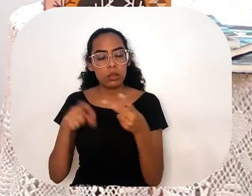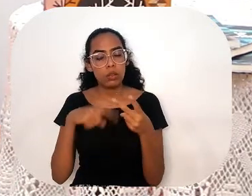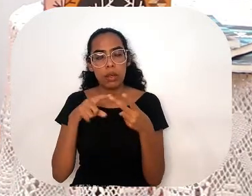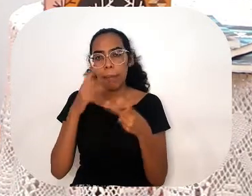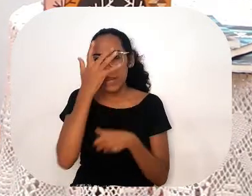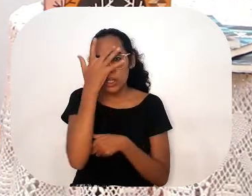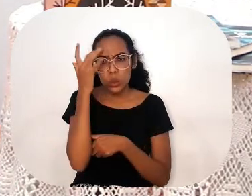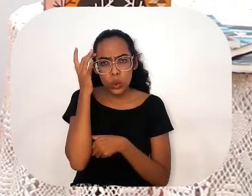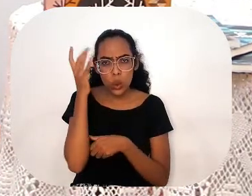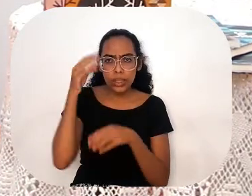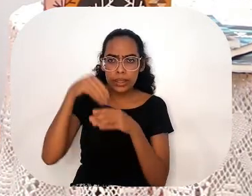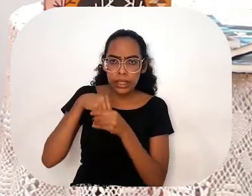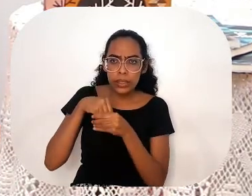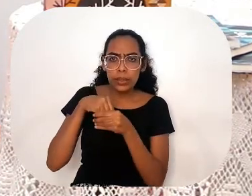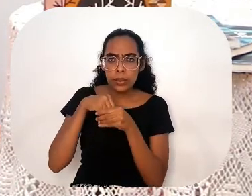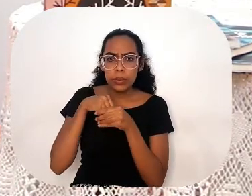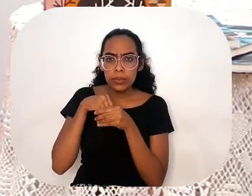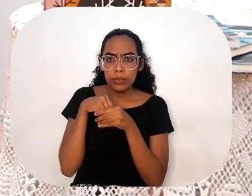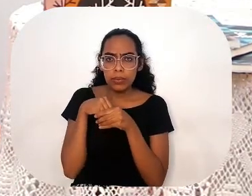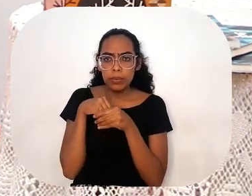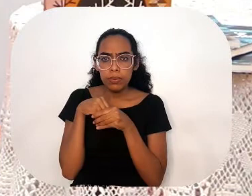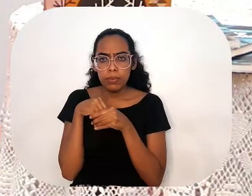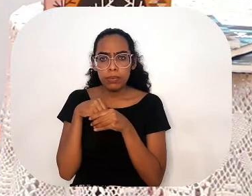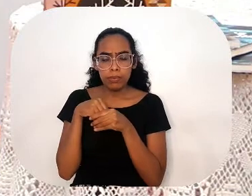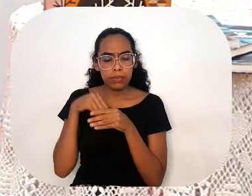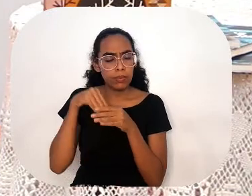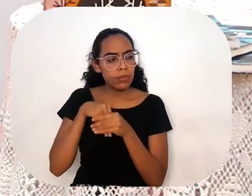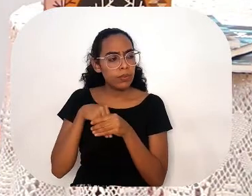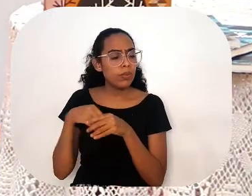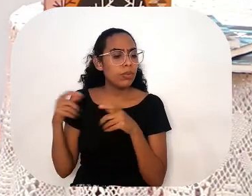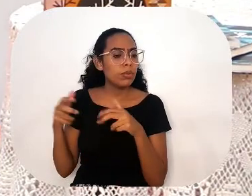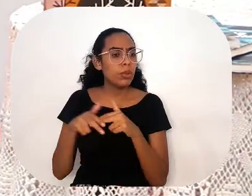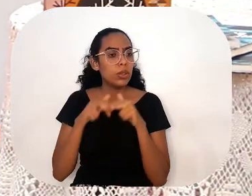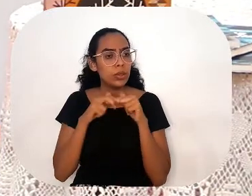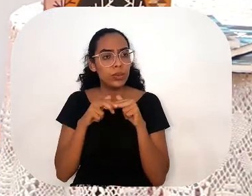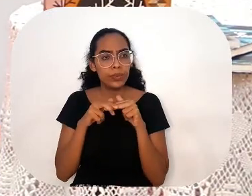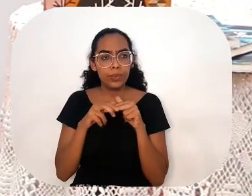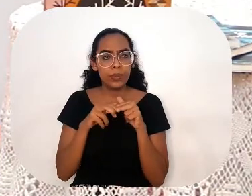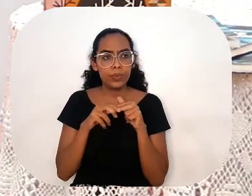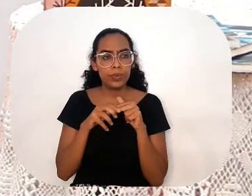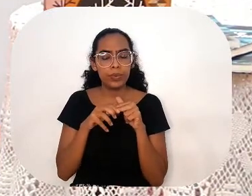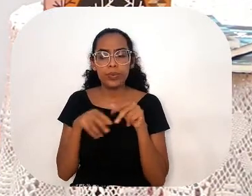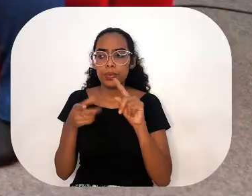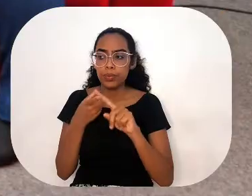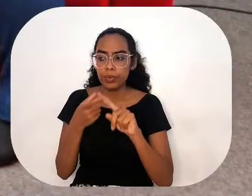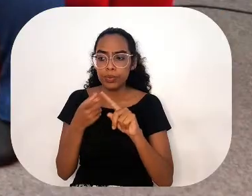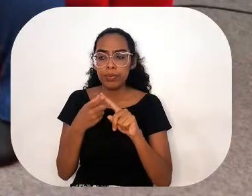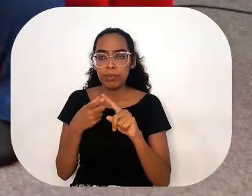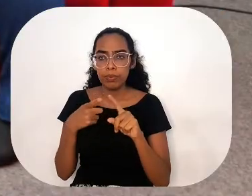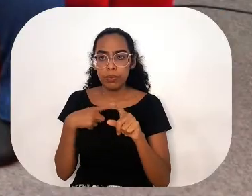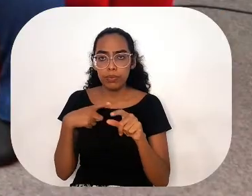geográfico e as pessoas Nesse contexto espacial de espacialidades e jogar suas cidades então